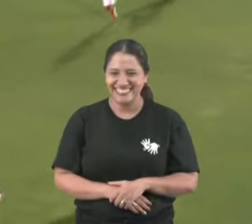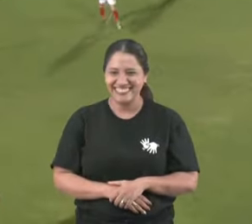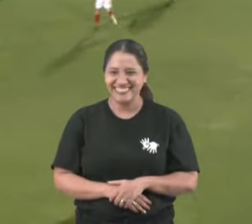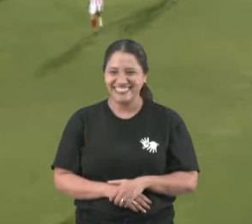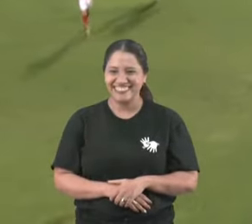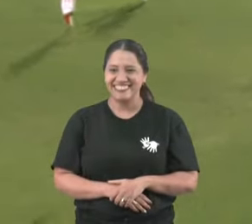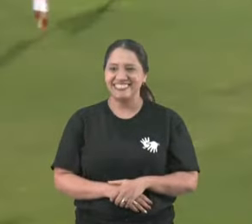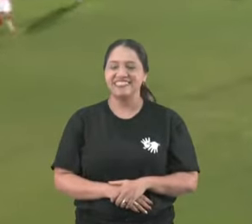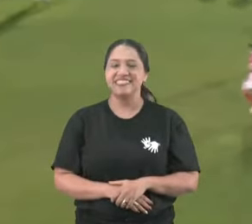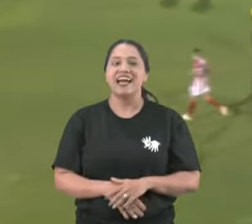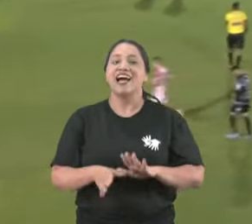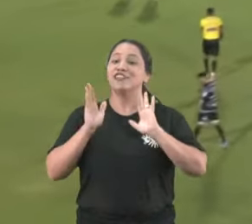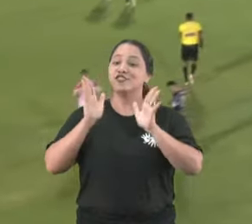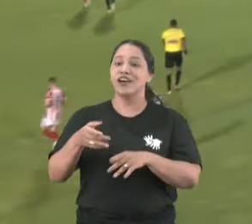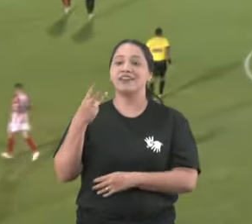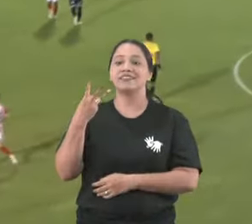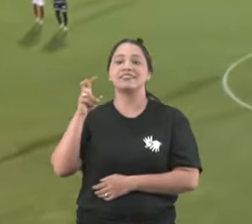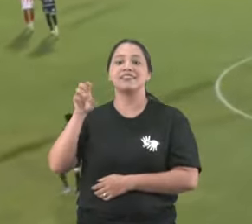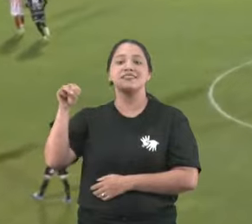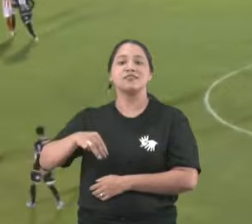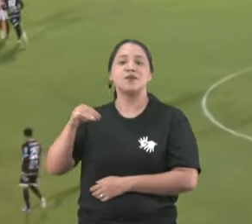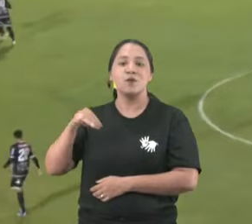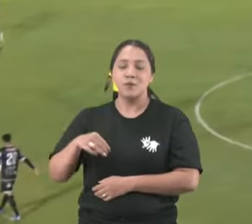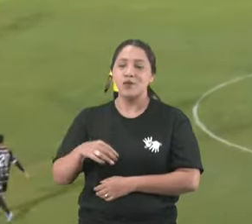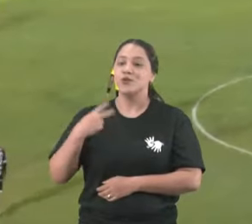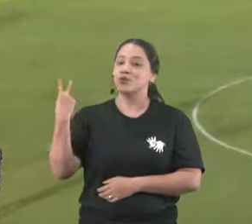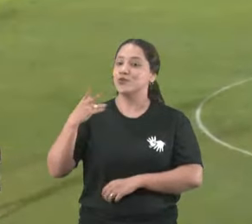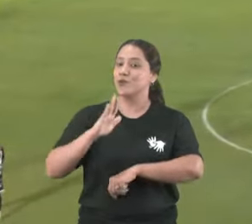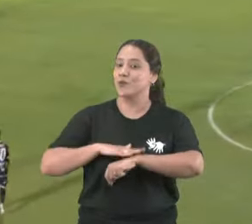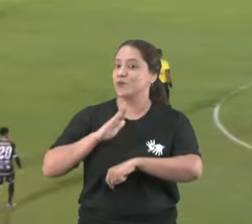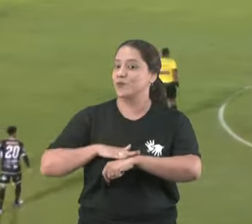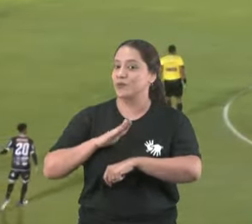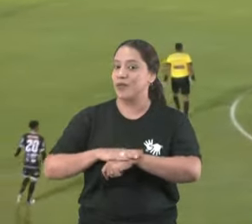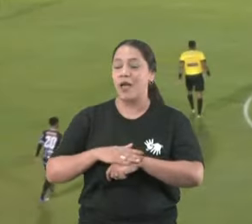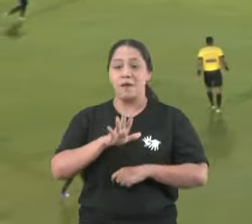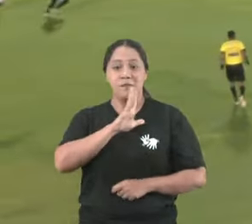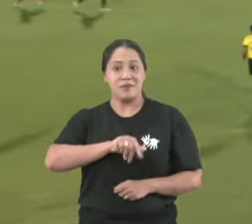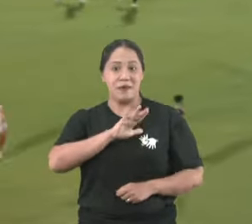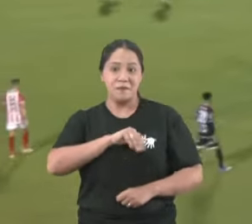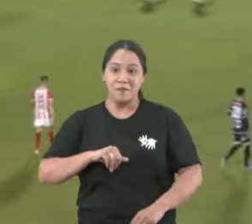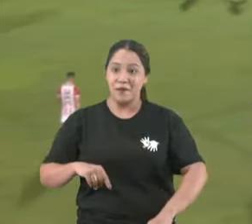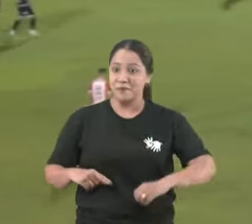Já passamos dos 35 desse segundo tempo, o Galo está na frente.